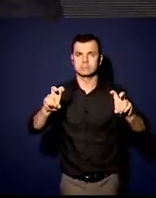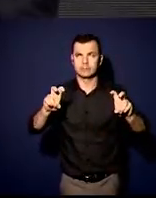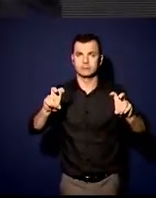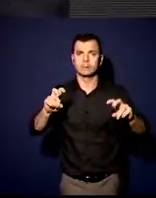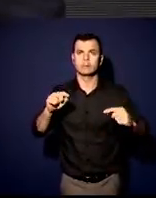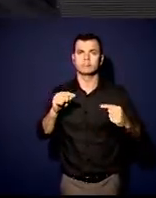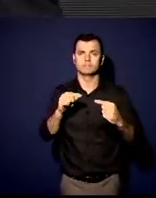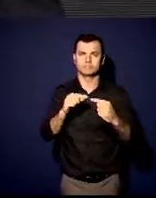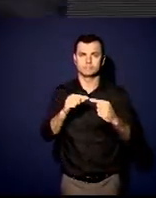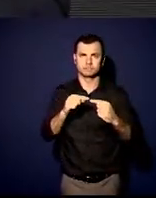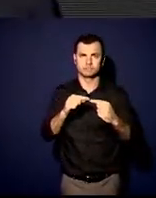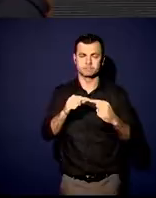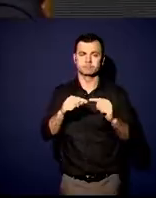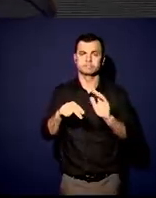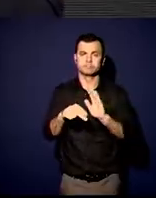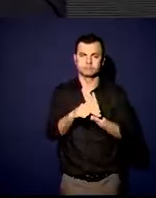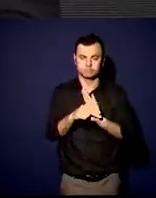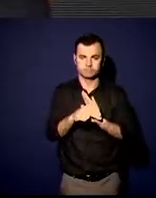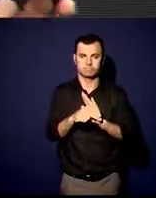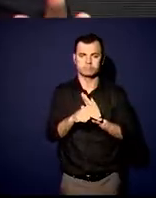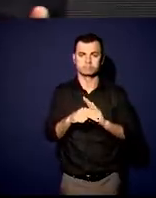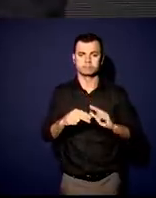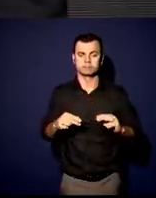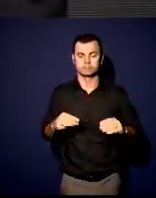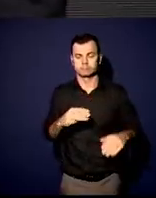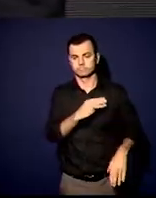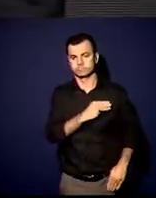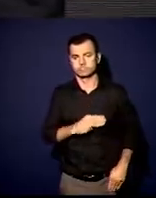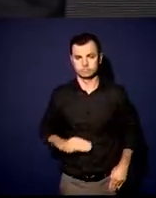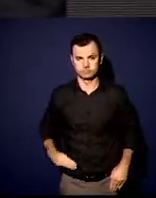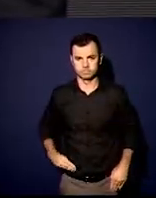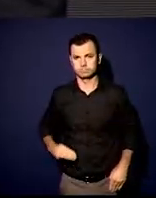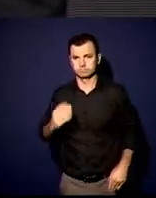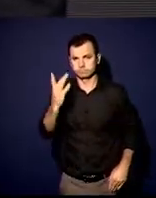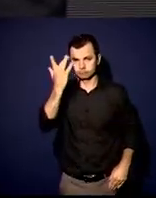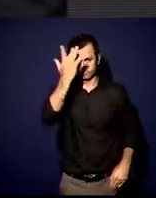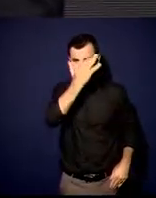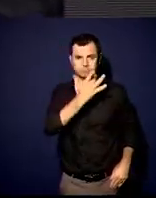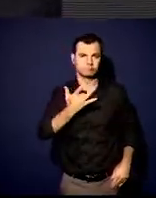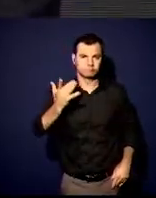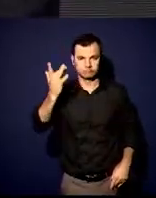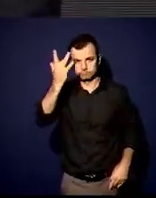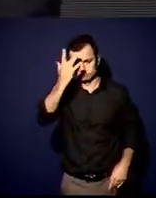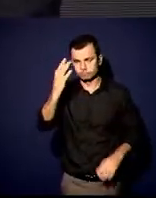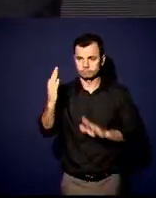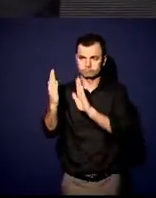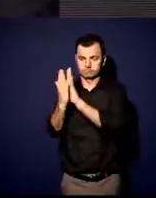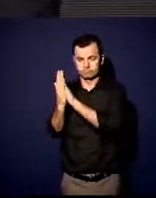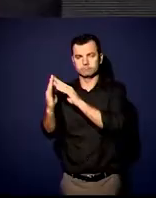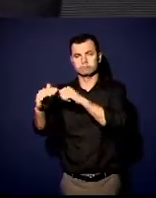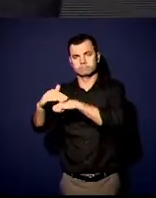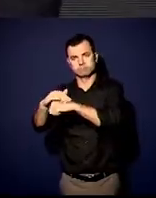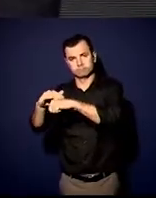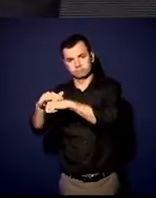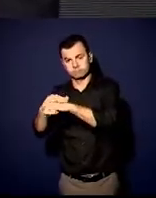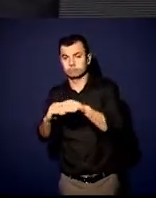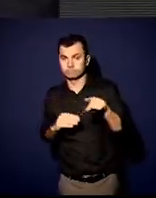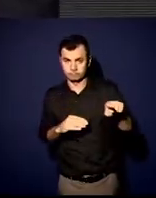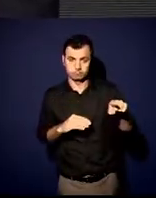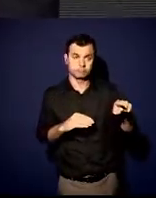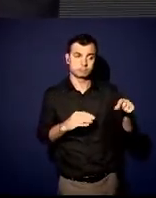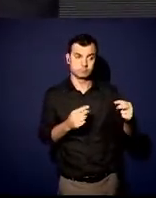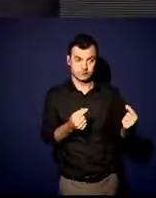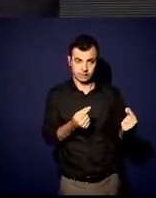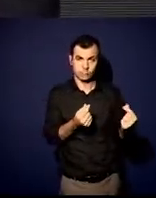específico tratado pelo Ministro Haddad em todas as conversas que teve com Parlamento então Ministro da Economia tá focado em fazer